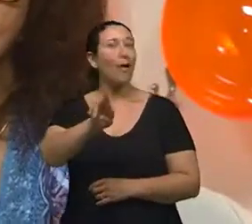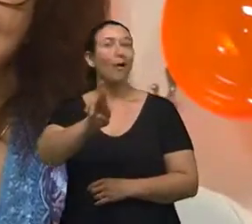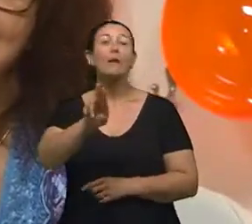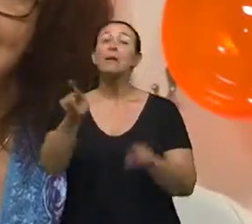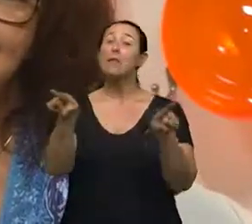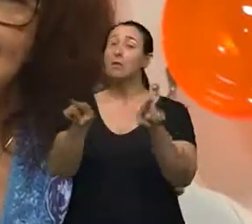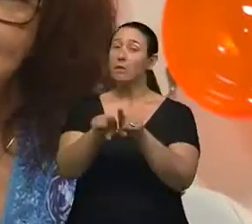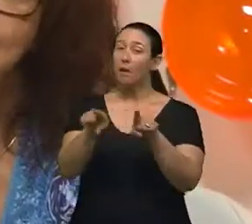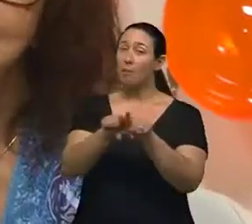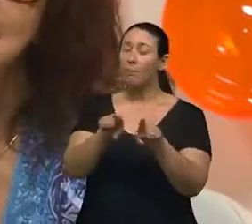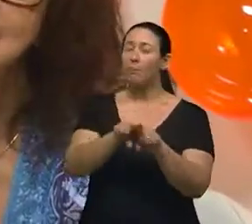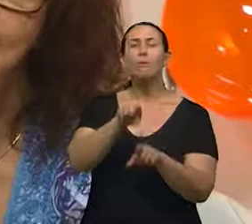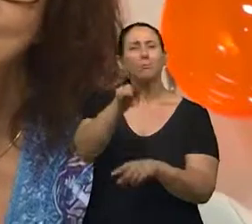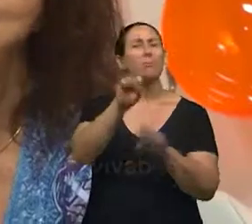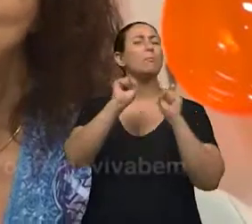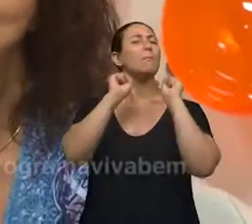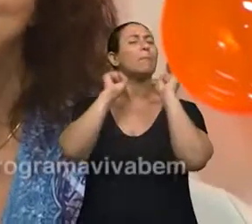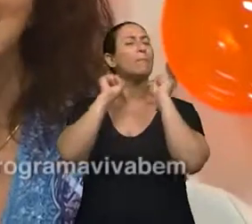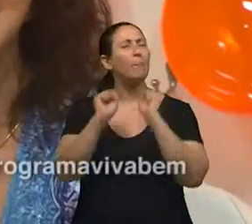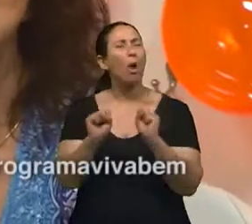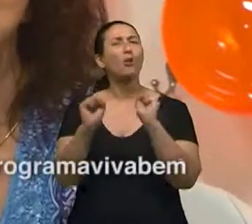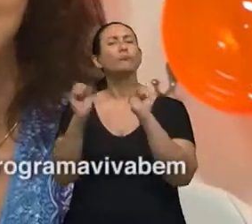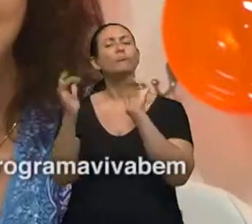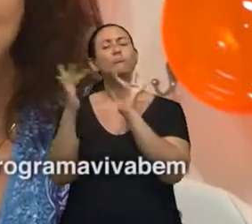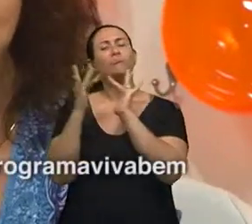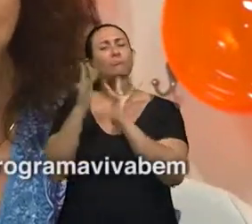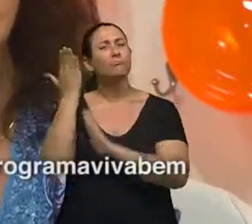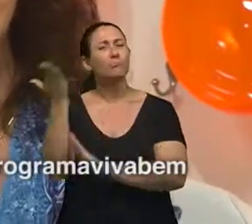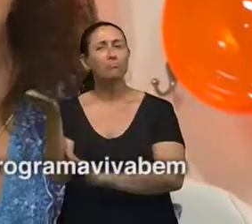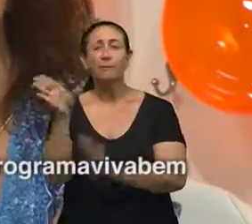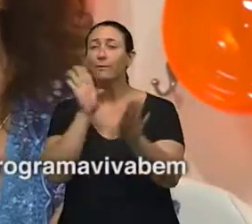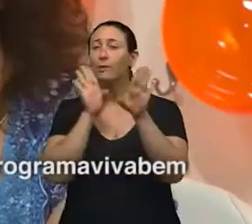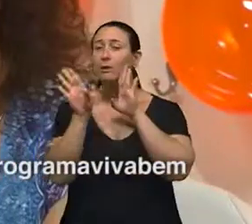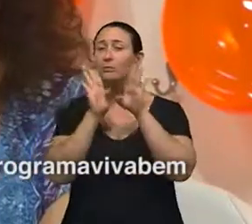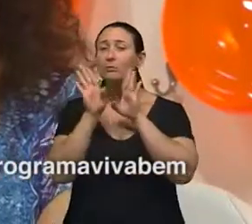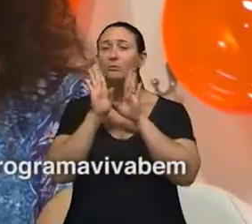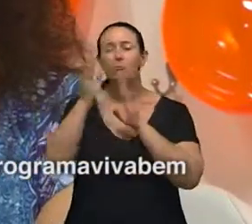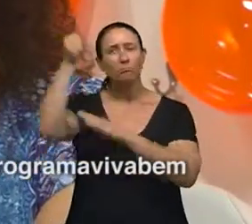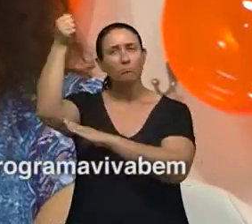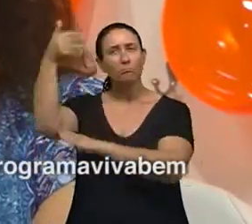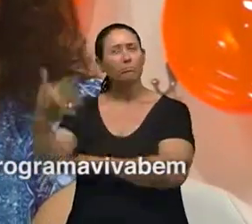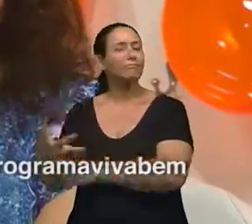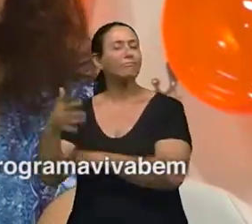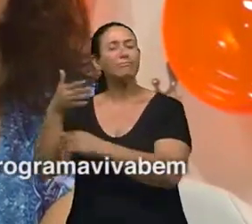vivabem@tve.com.br. Mas, claro, também pode nos encontrar lá no